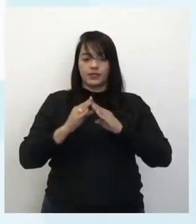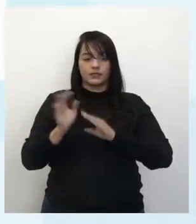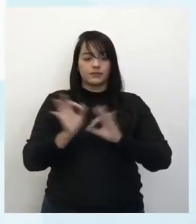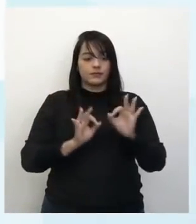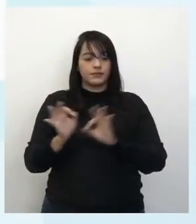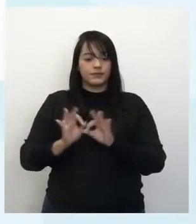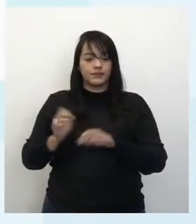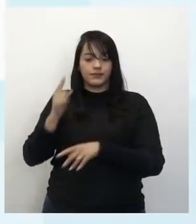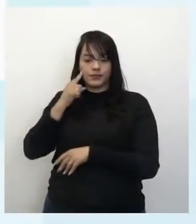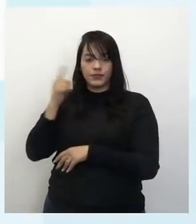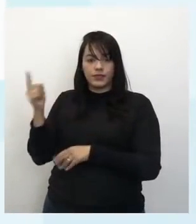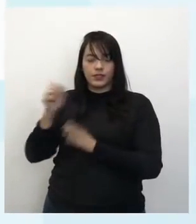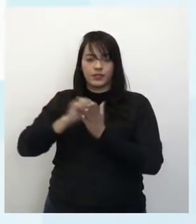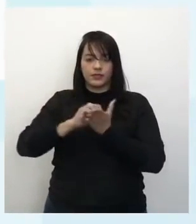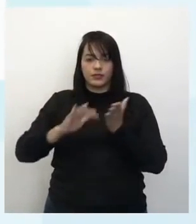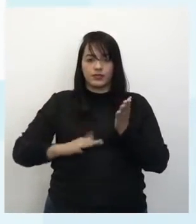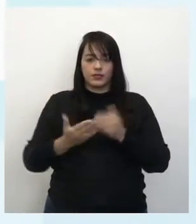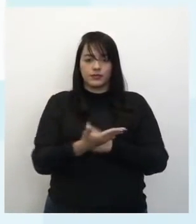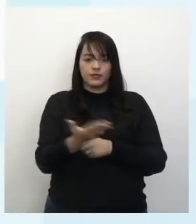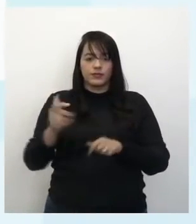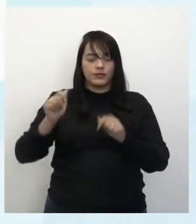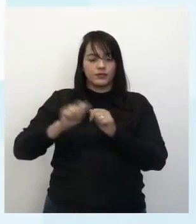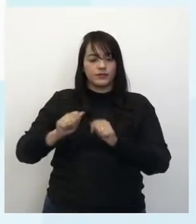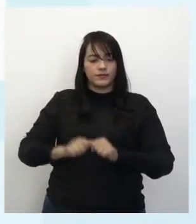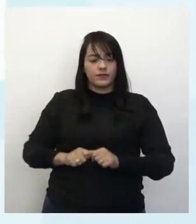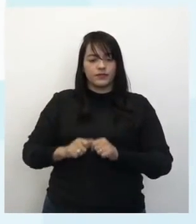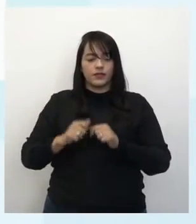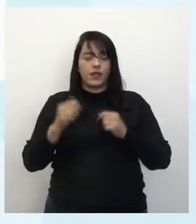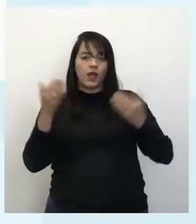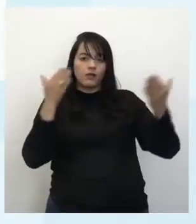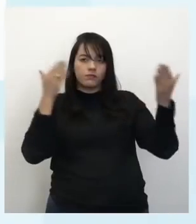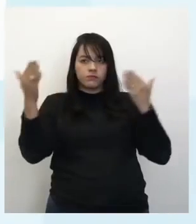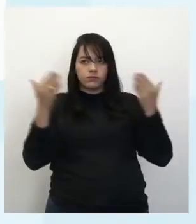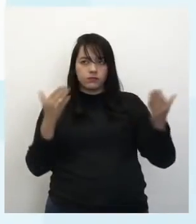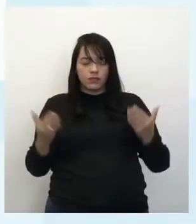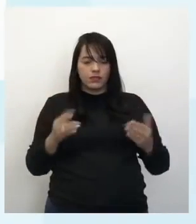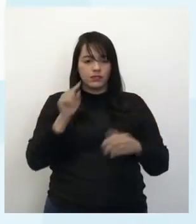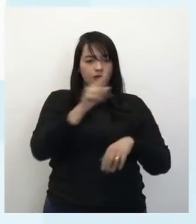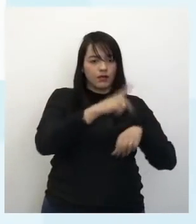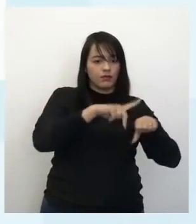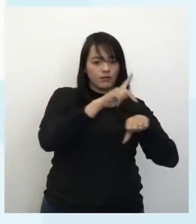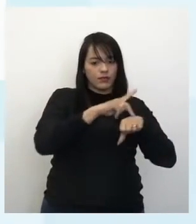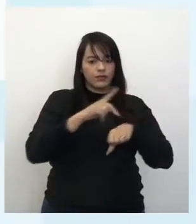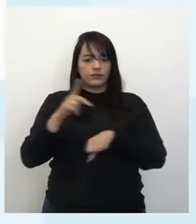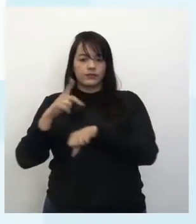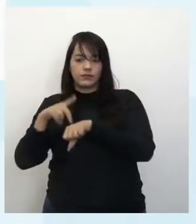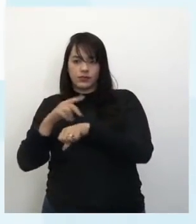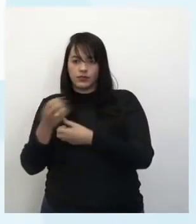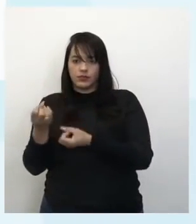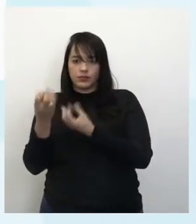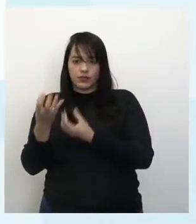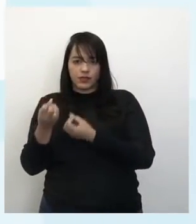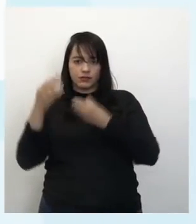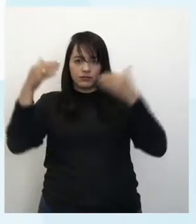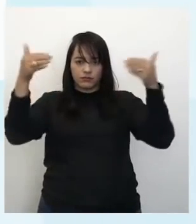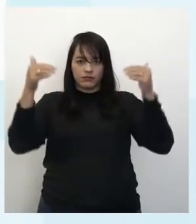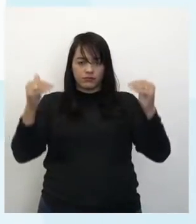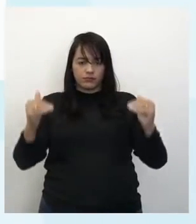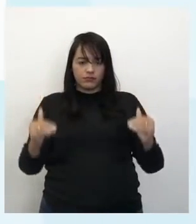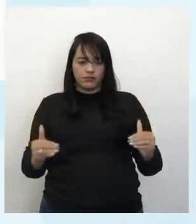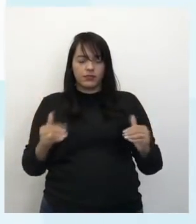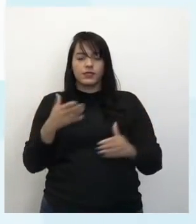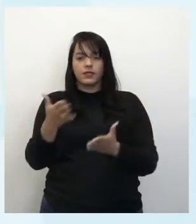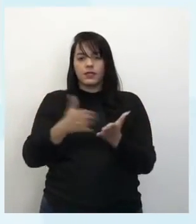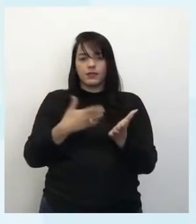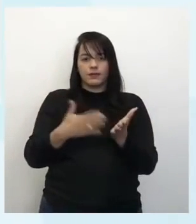vai ter esse exercício para vocês aí, fazer a relação entre o país, né, entre os países aqui e os dados que vão ter entre eles, está lá na página